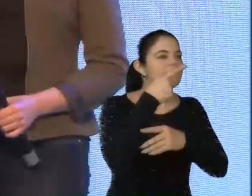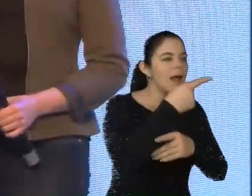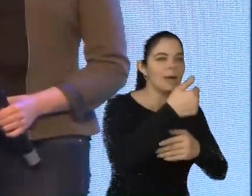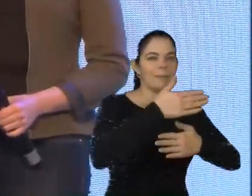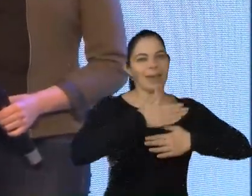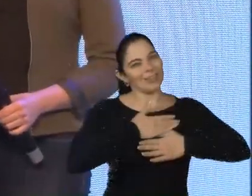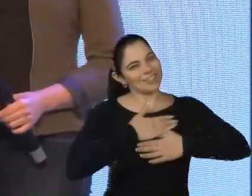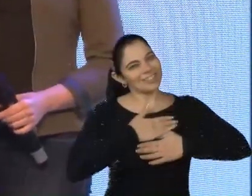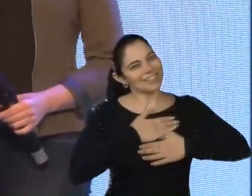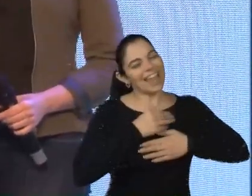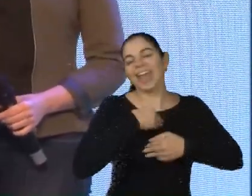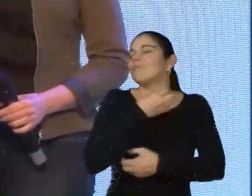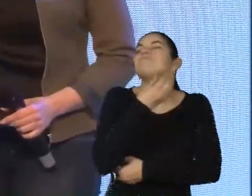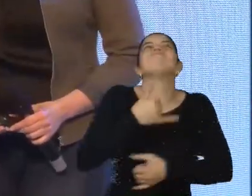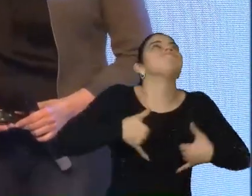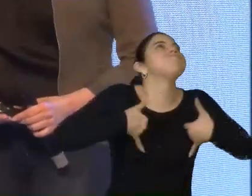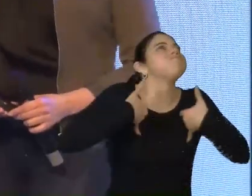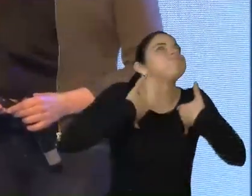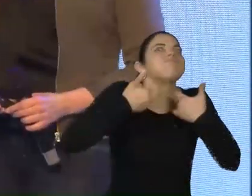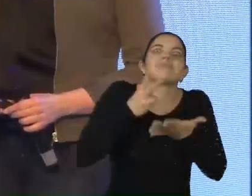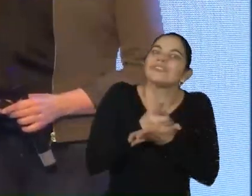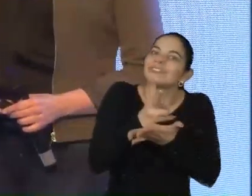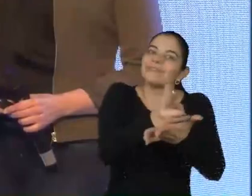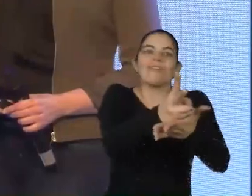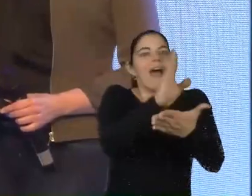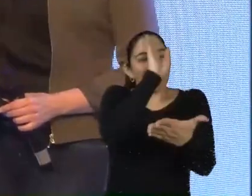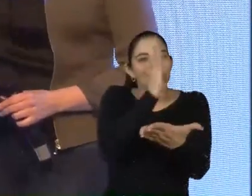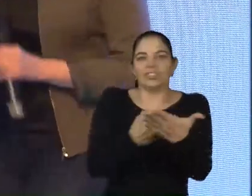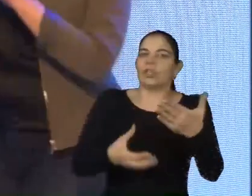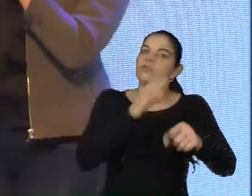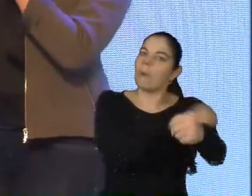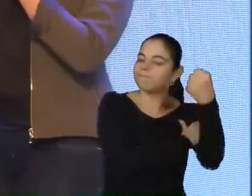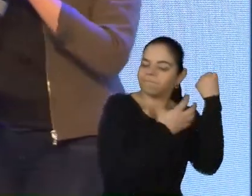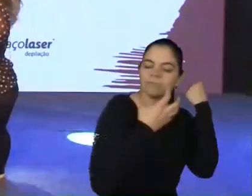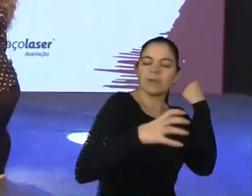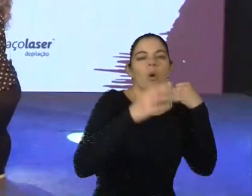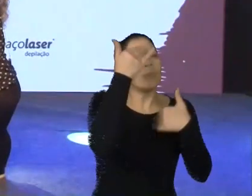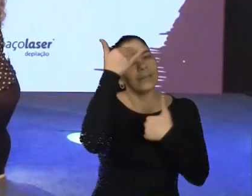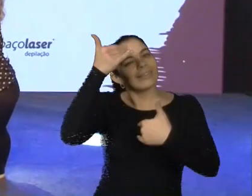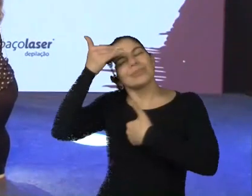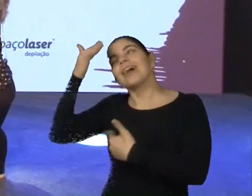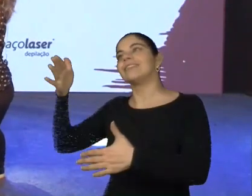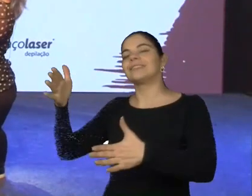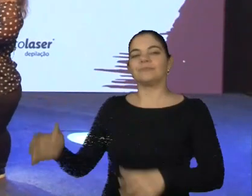é um alento. Eu digo que é um alento para a gente continuar fazendo esse trabalho e acreditando muito no empoderamento. Muito obrigada. Obrigada, doutora. Valeu, Sandra.